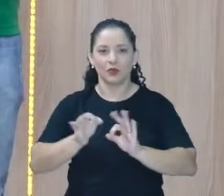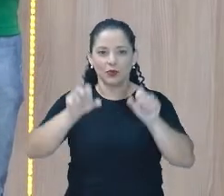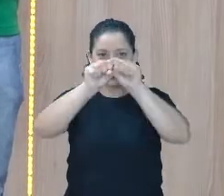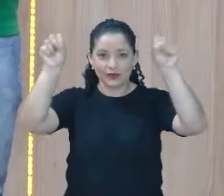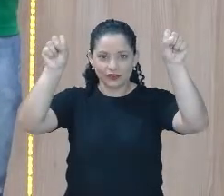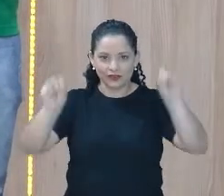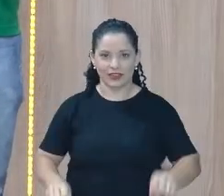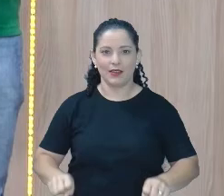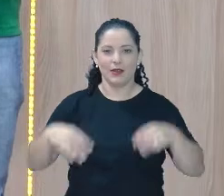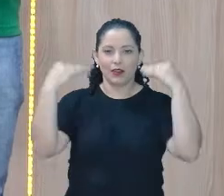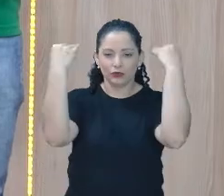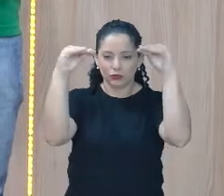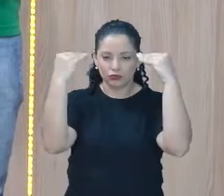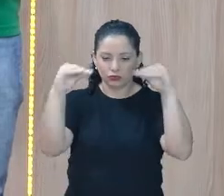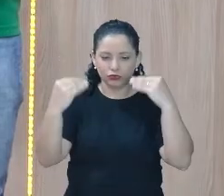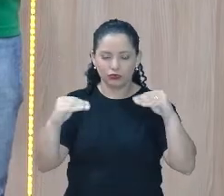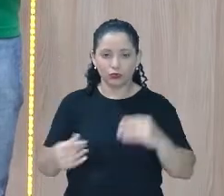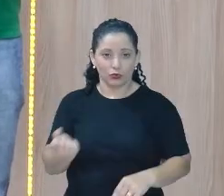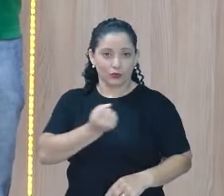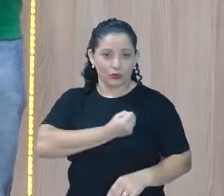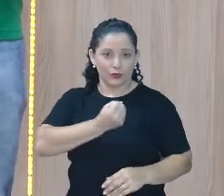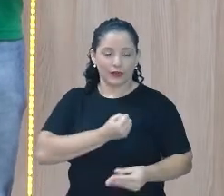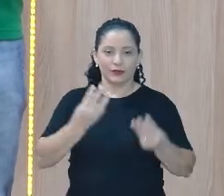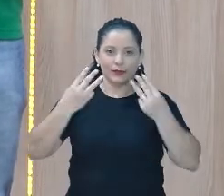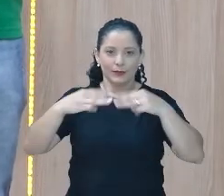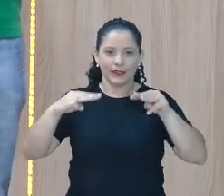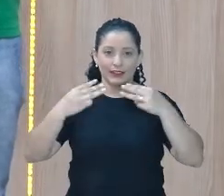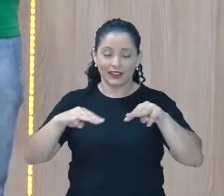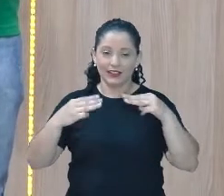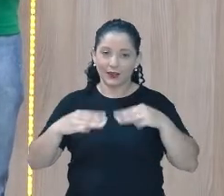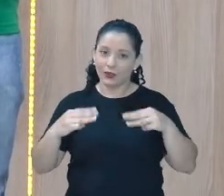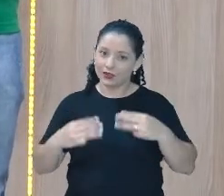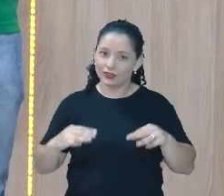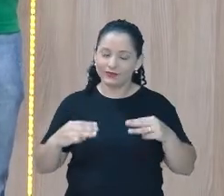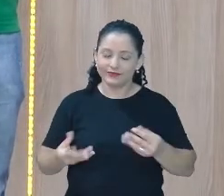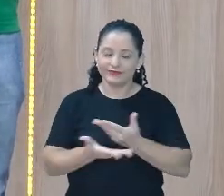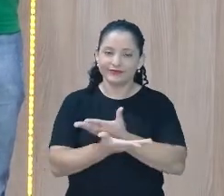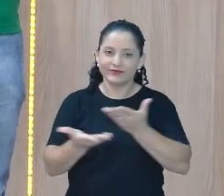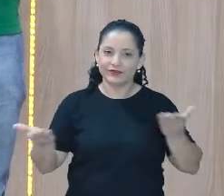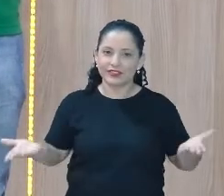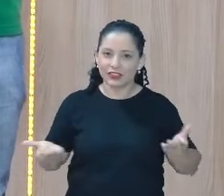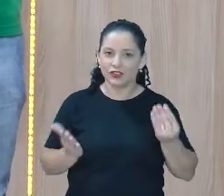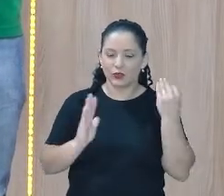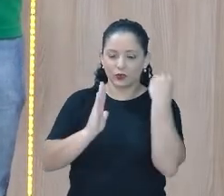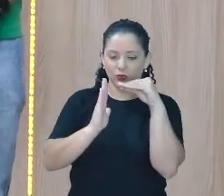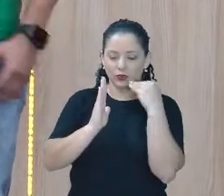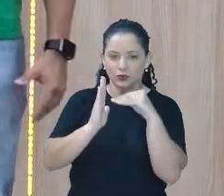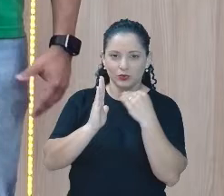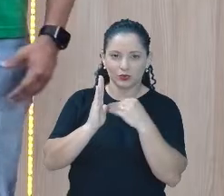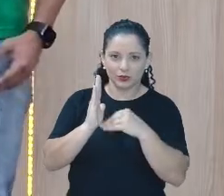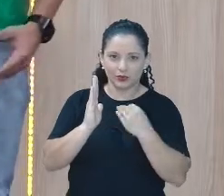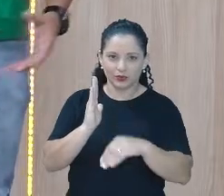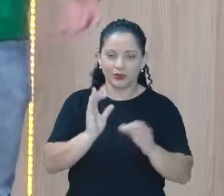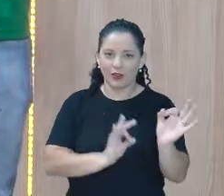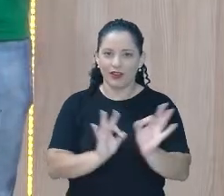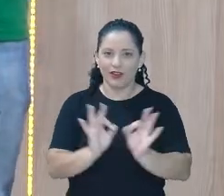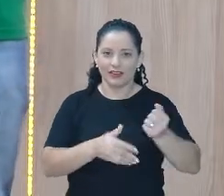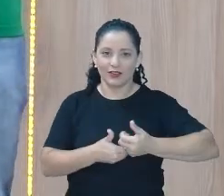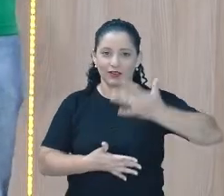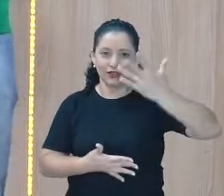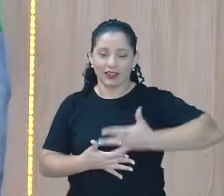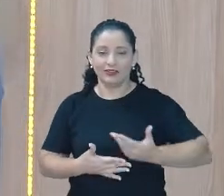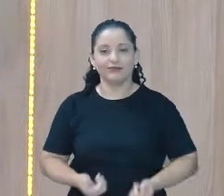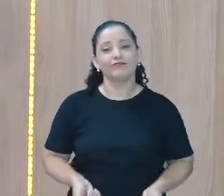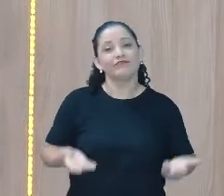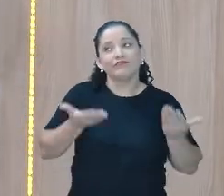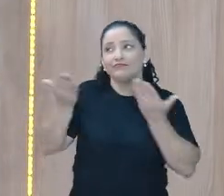e colocar aí as matrículas, né, de vocês na sua respectiva turma, certo? Eu me